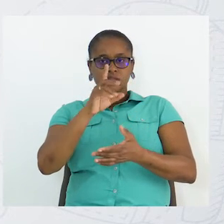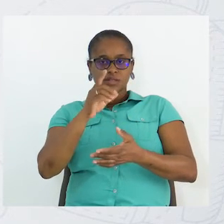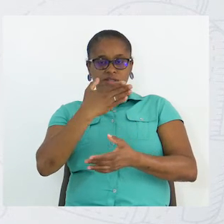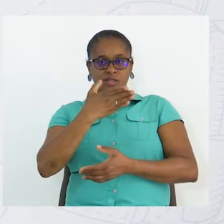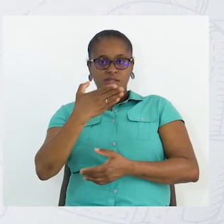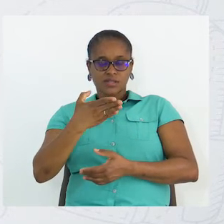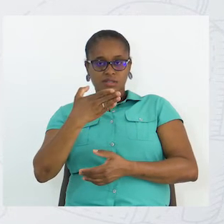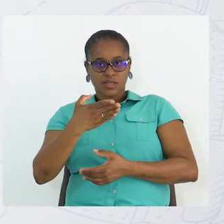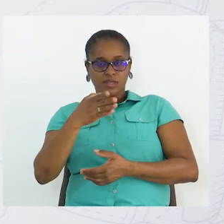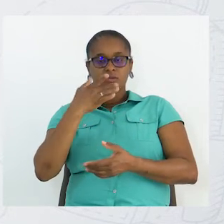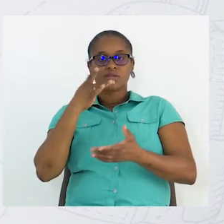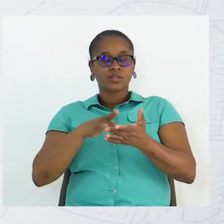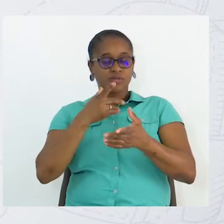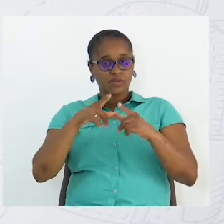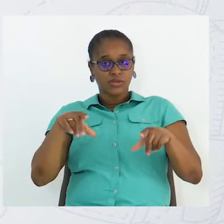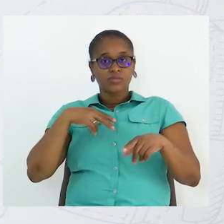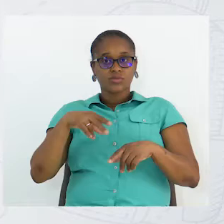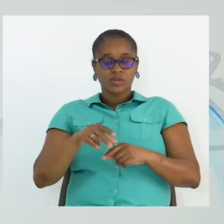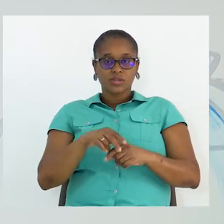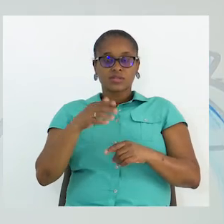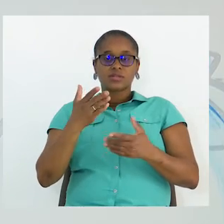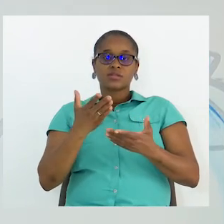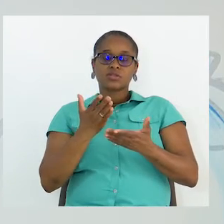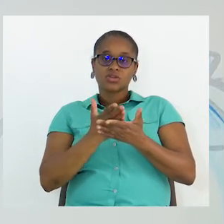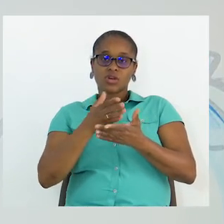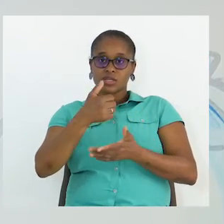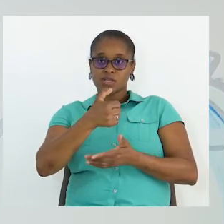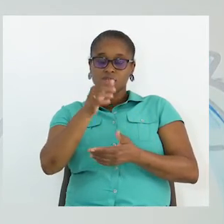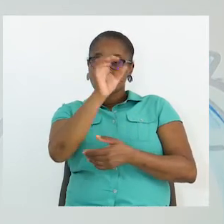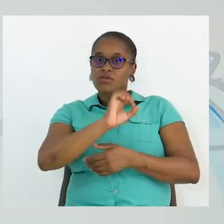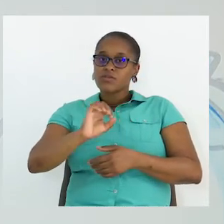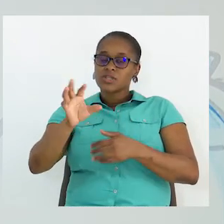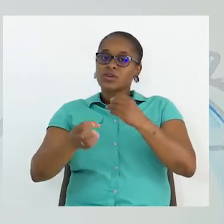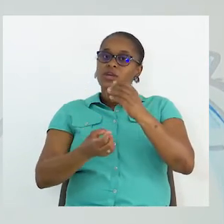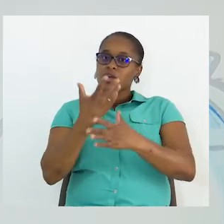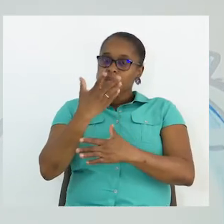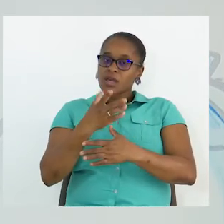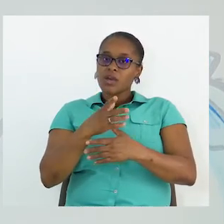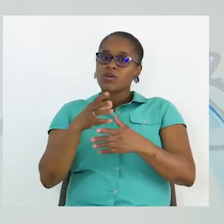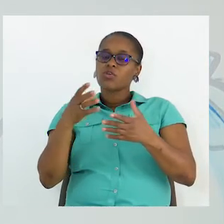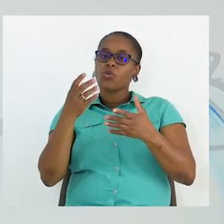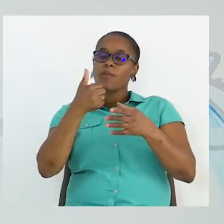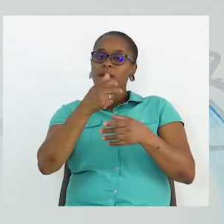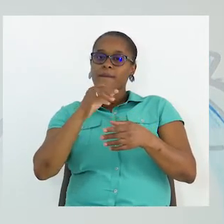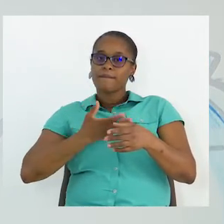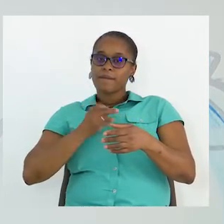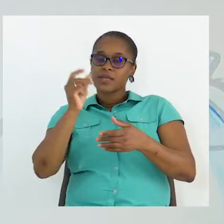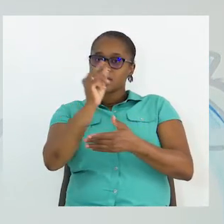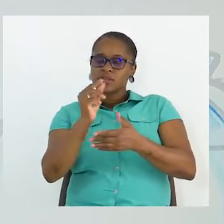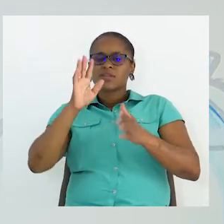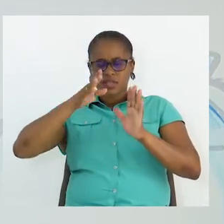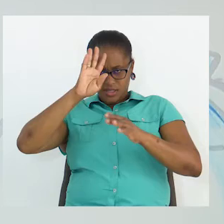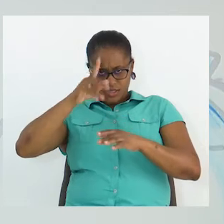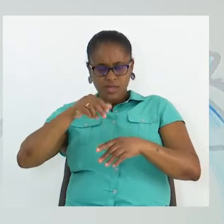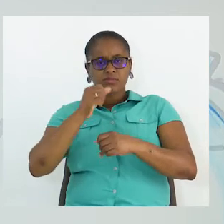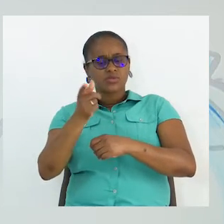do Manual de Língua Portuguesa do 5º ano, vocês vão criar uma banda desenhada. Vocês já sabem, nós ainda estamos a trabalhar aqueles